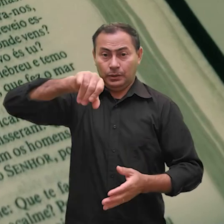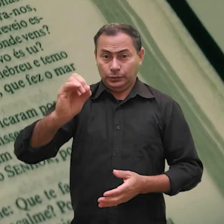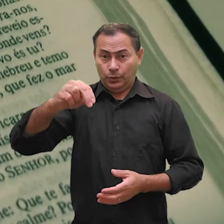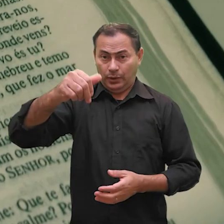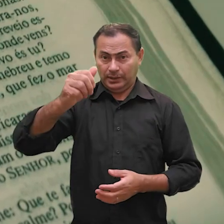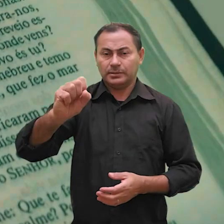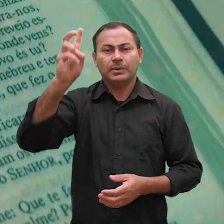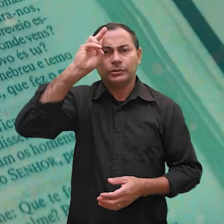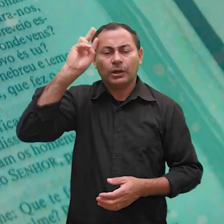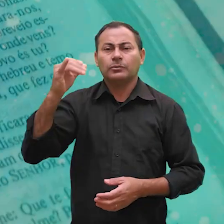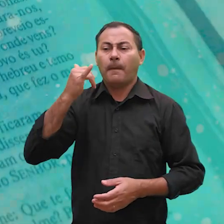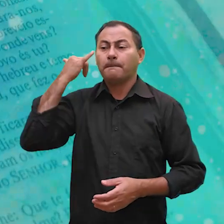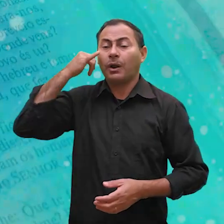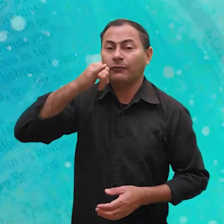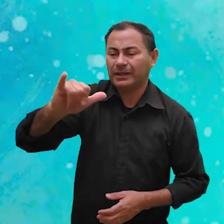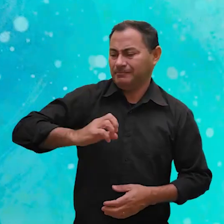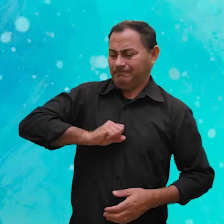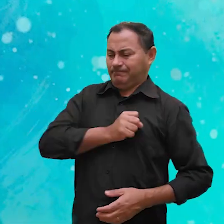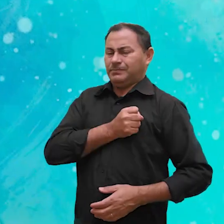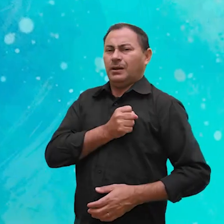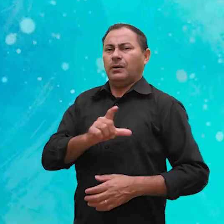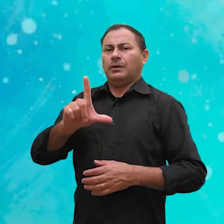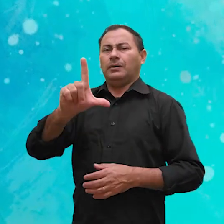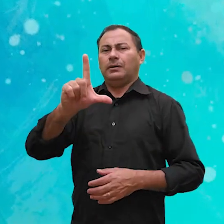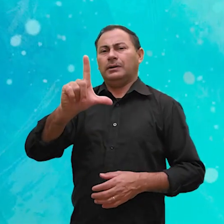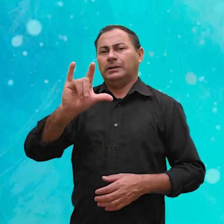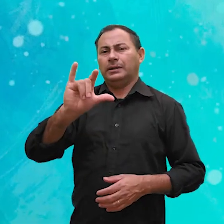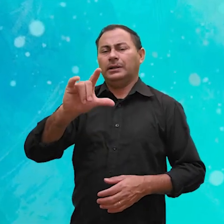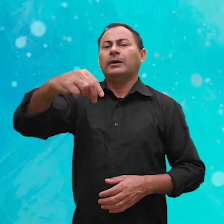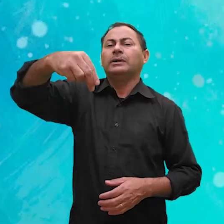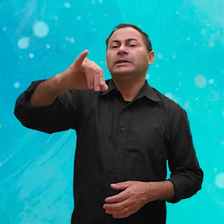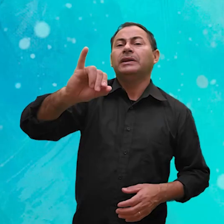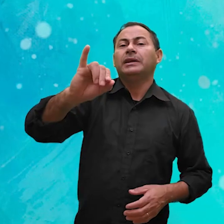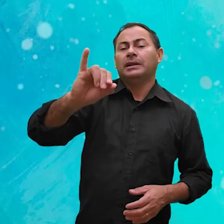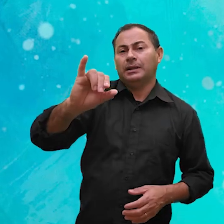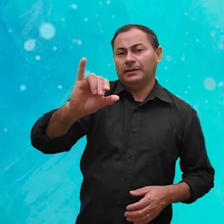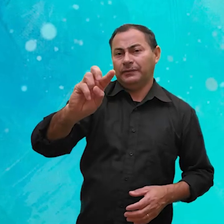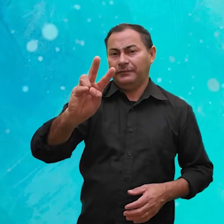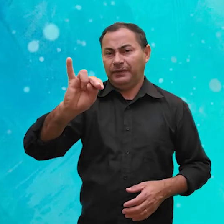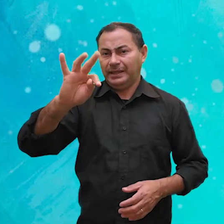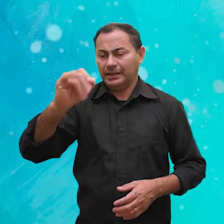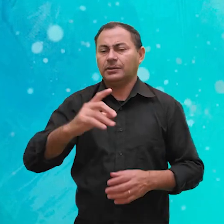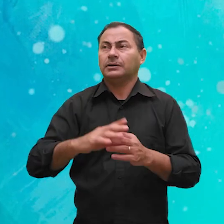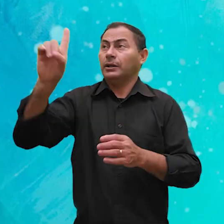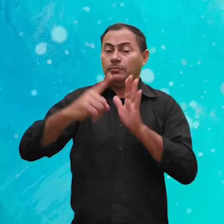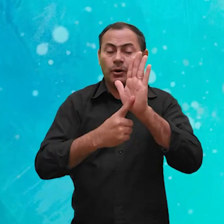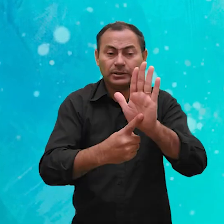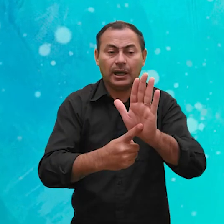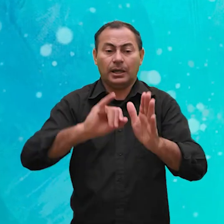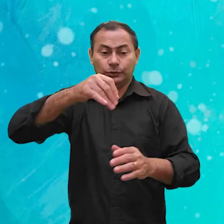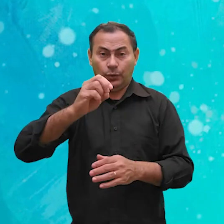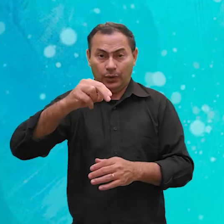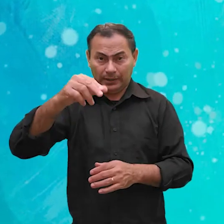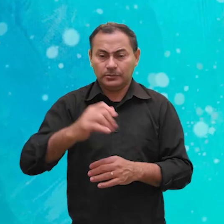realidade, Jonas é a história de um profeta que odiava os ninivitas porque eles eram seus inimigos. Deus mostrou a Jonas que o amor